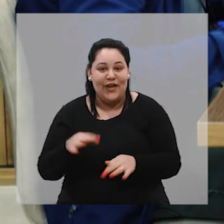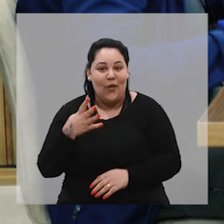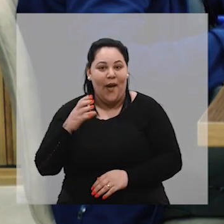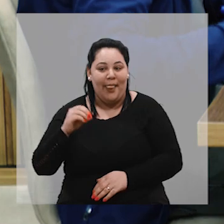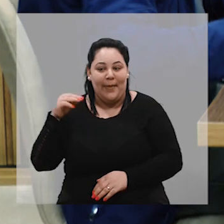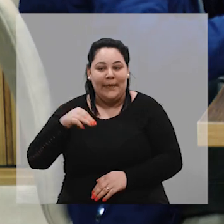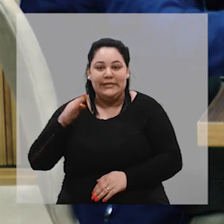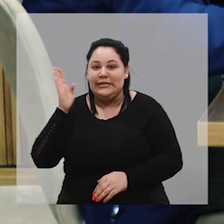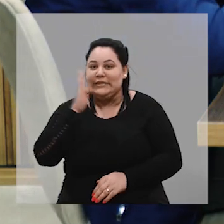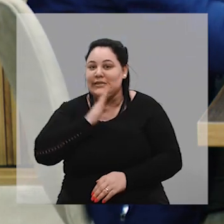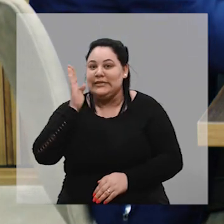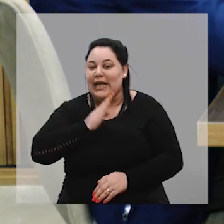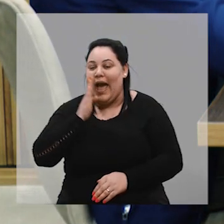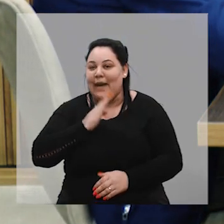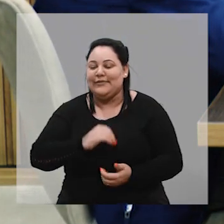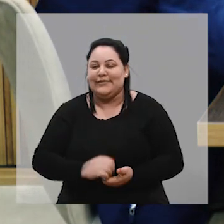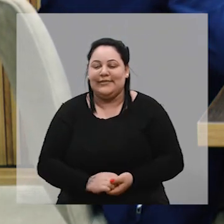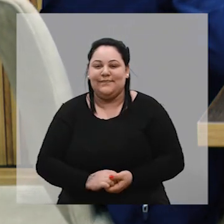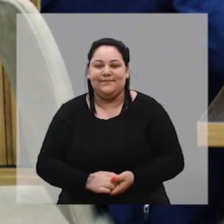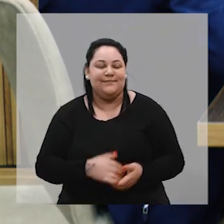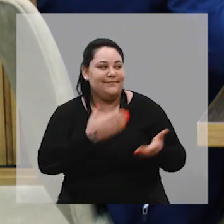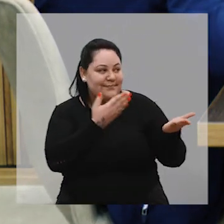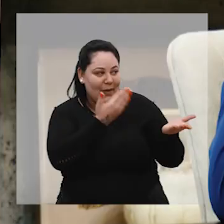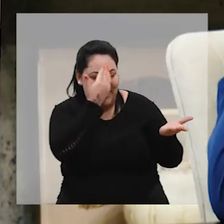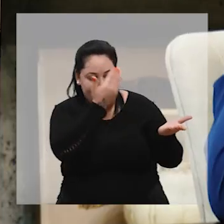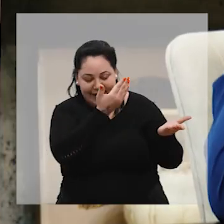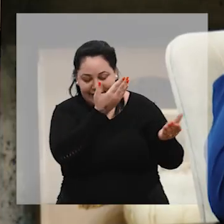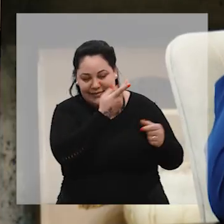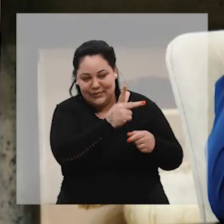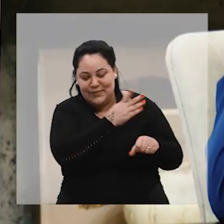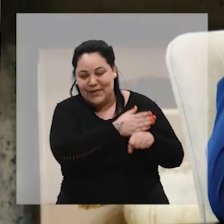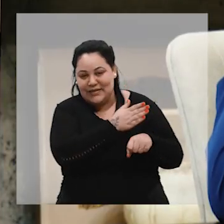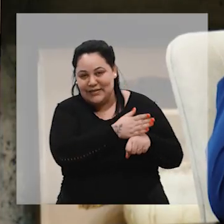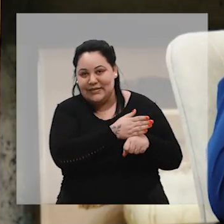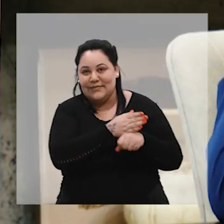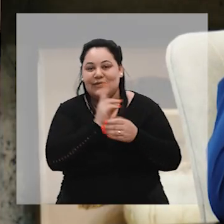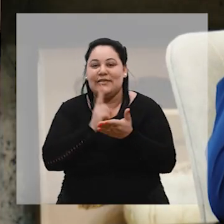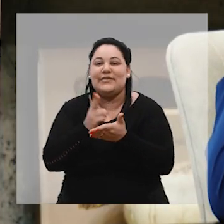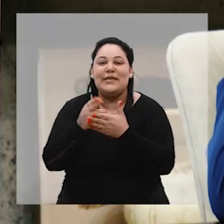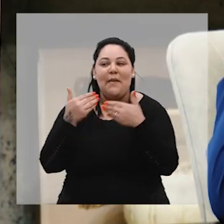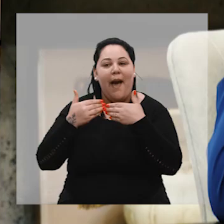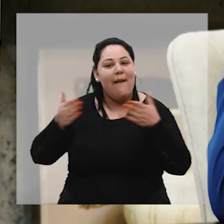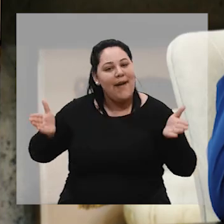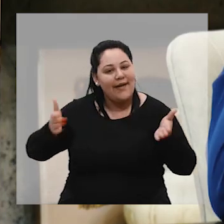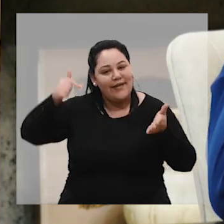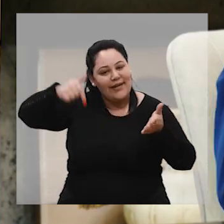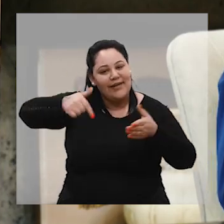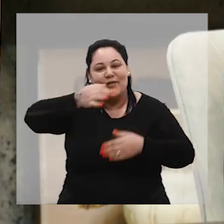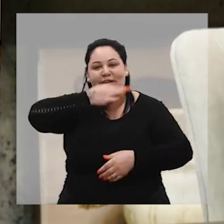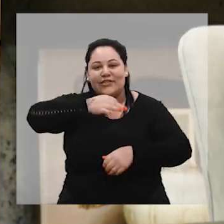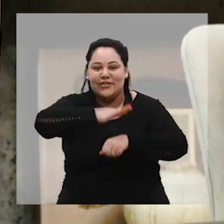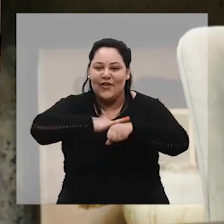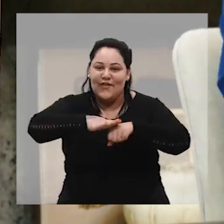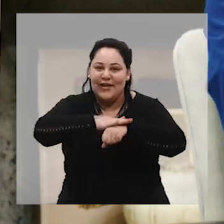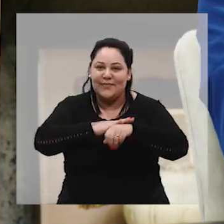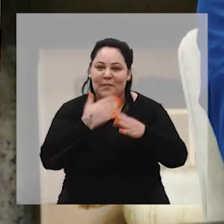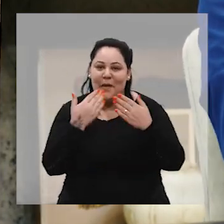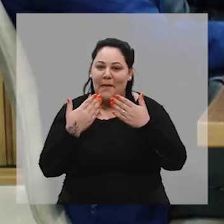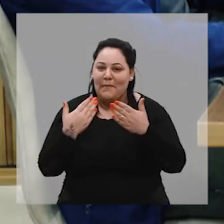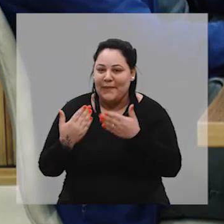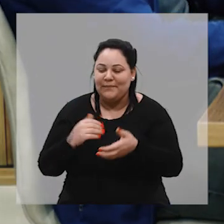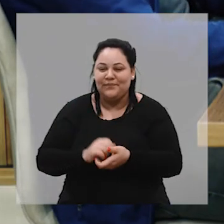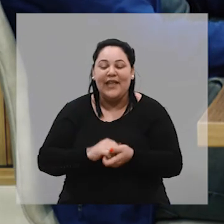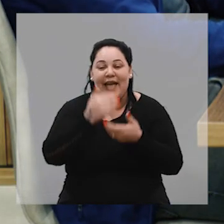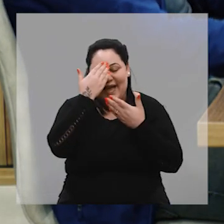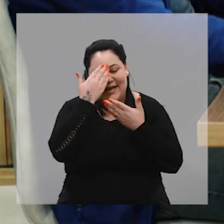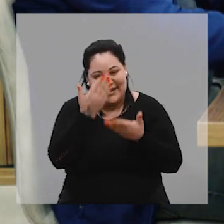passa rapidinho, voando, né? Voando, né? Denner, obrigado pela participação e estamos sempre de portas abertas aqui no Caxias Conversa. Não,